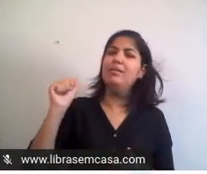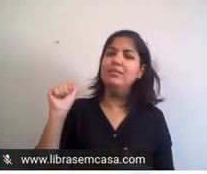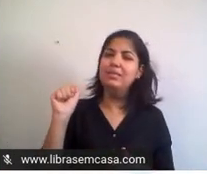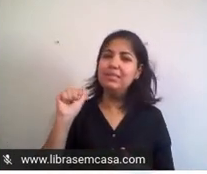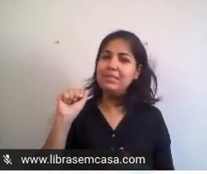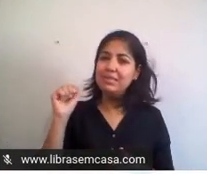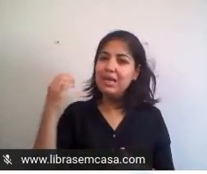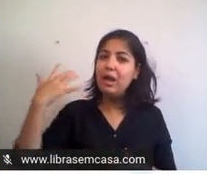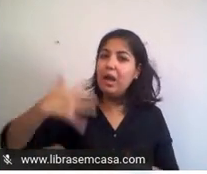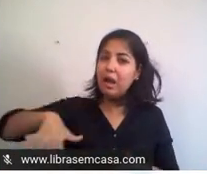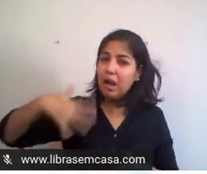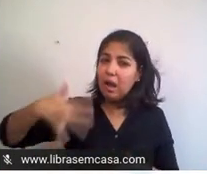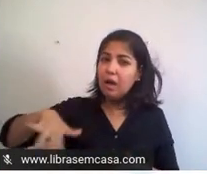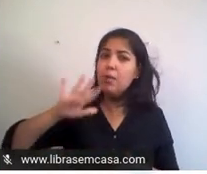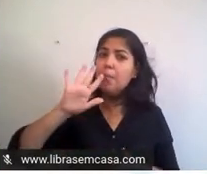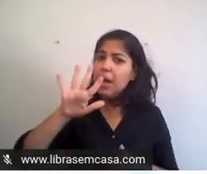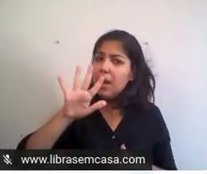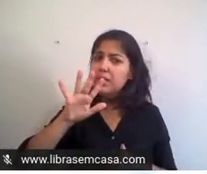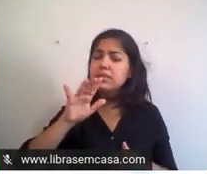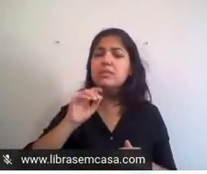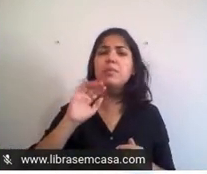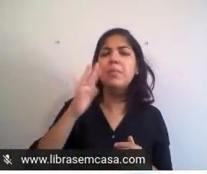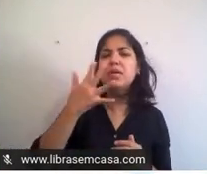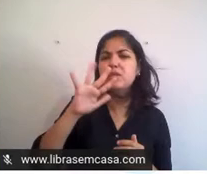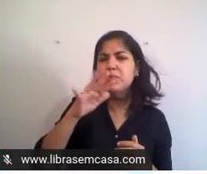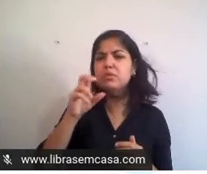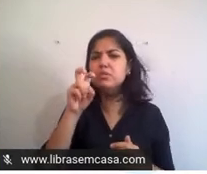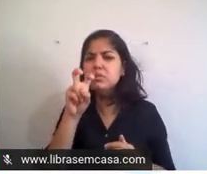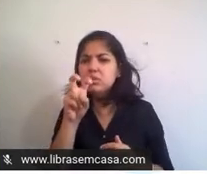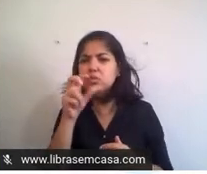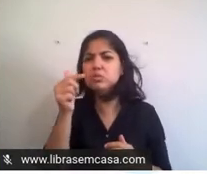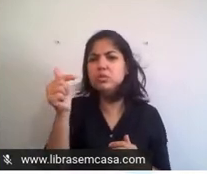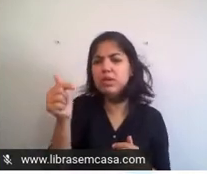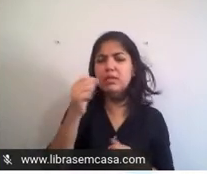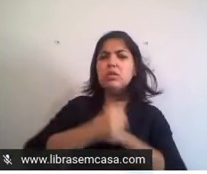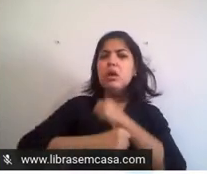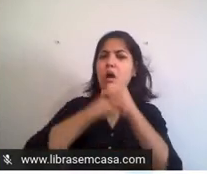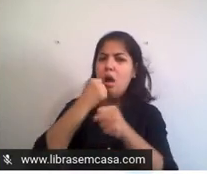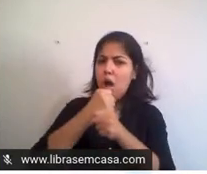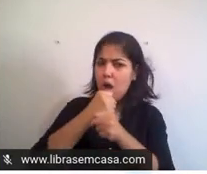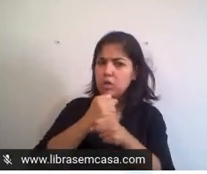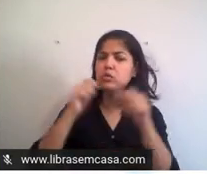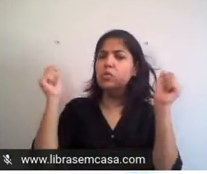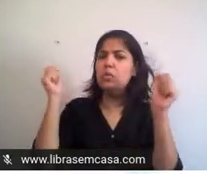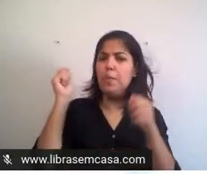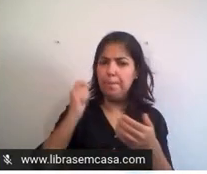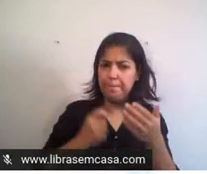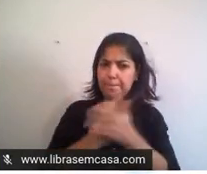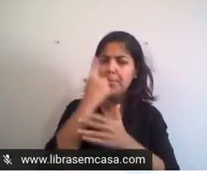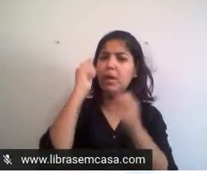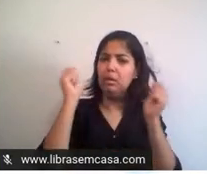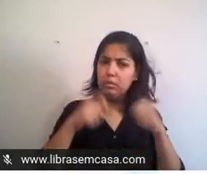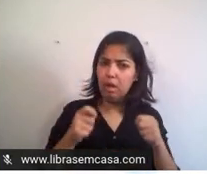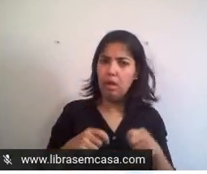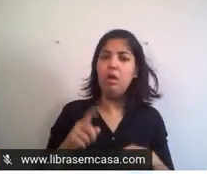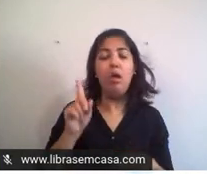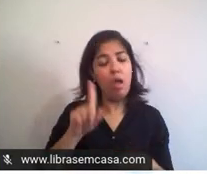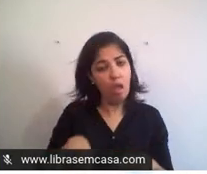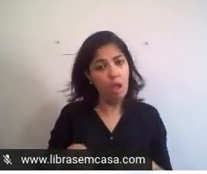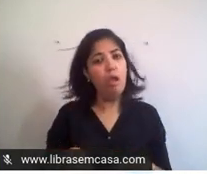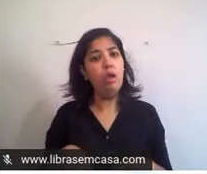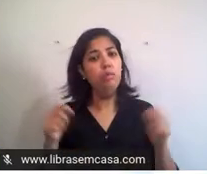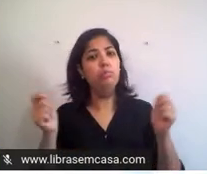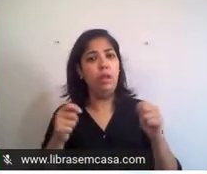o investimento se paga em torno de 5 a 7 anos. Então isso é viável hoje e pode ser